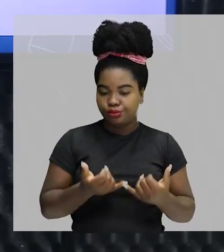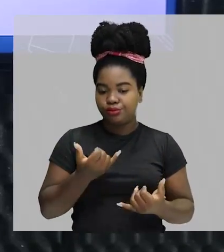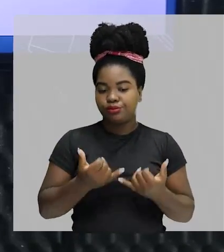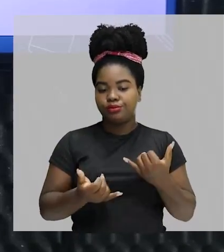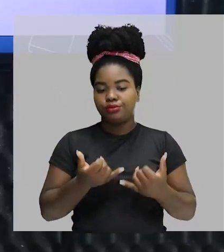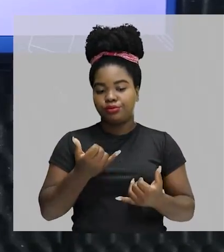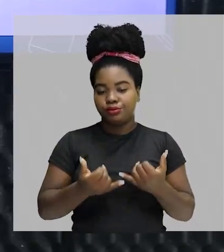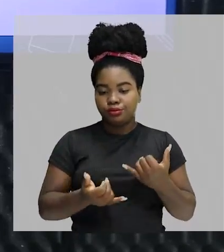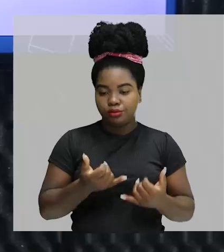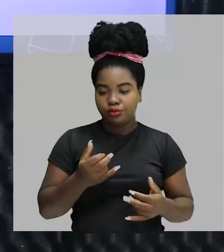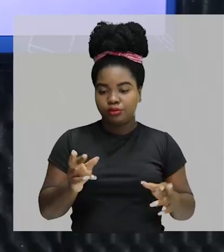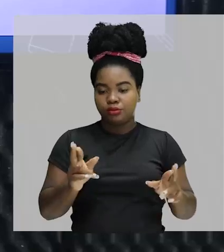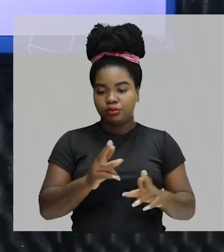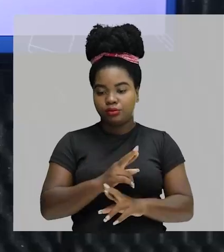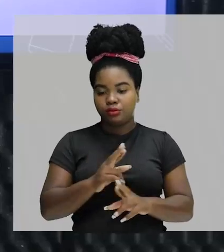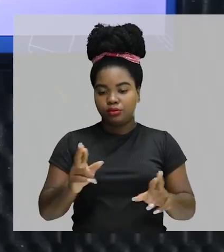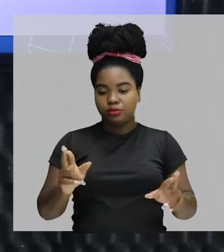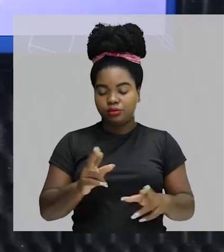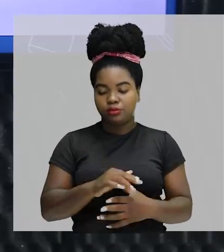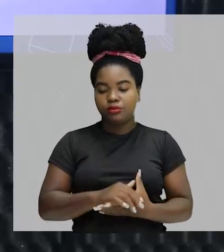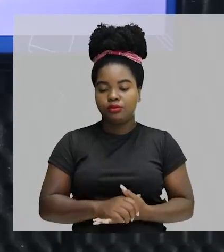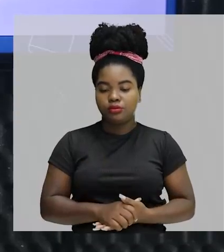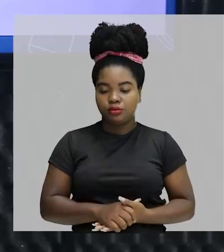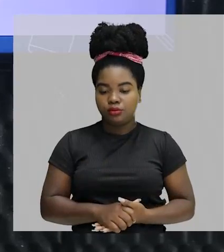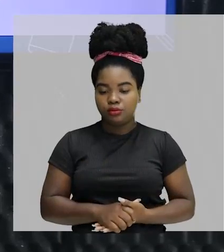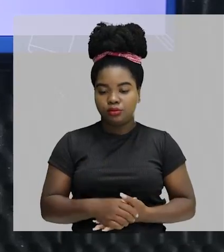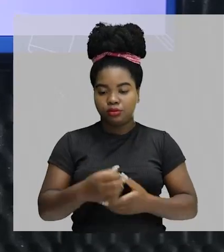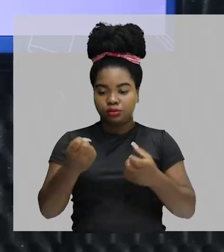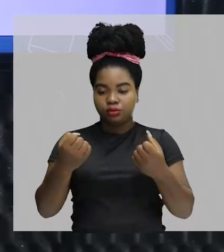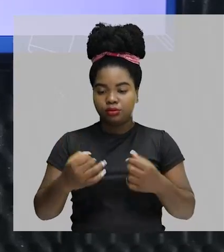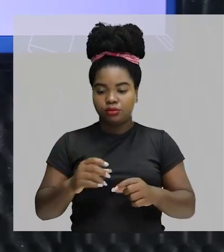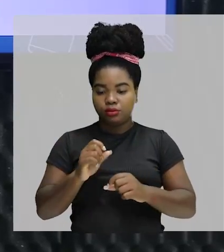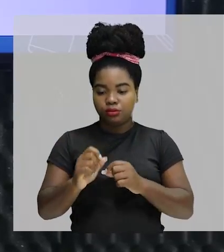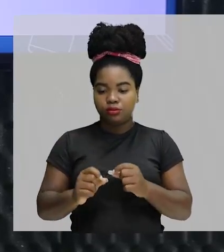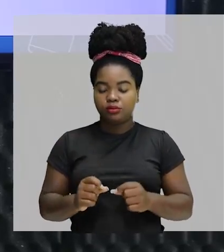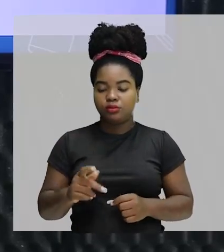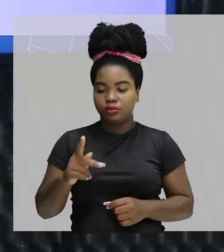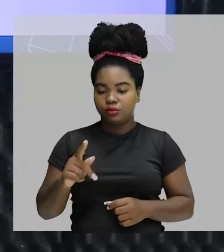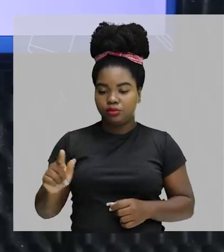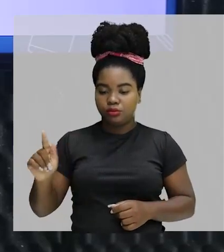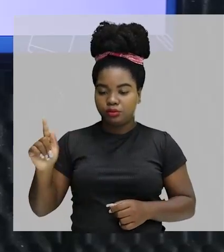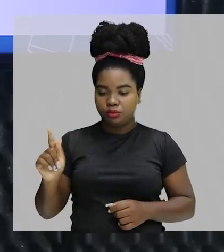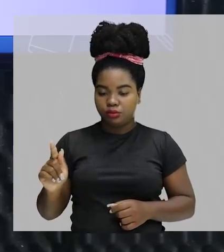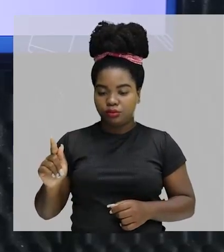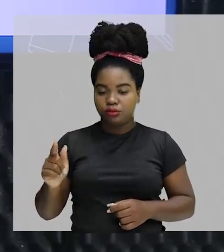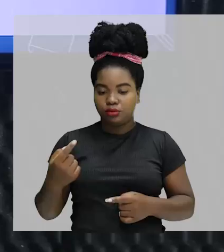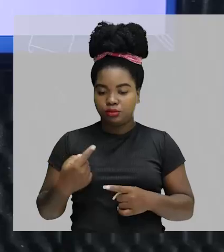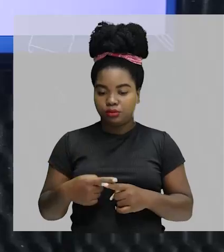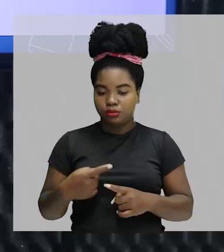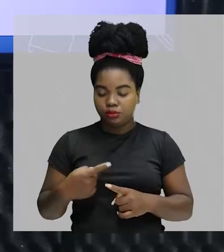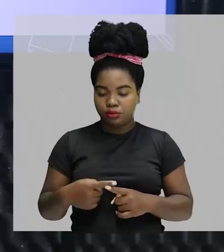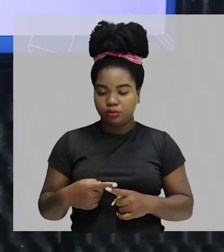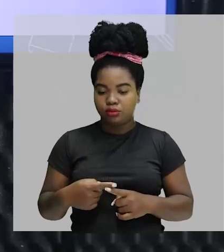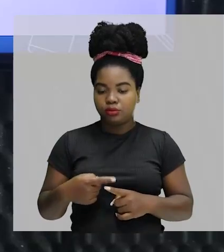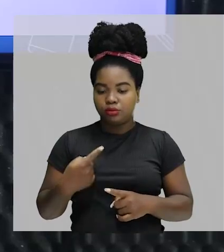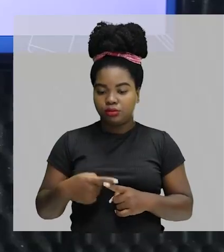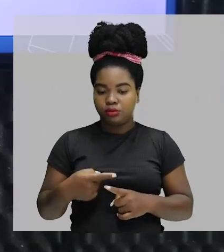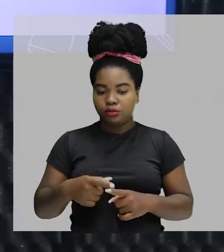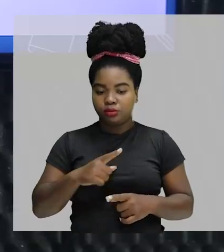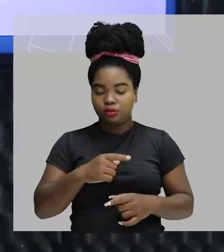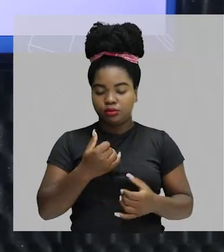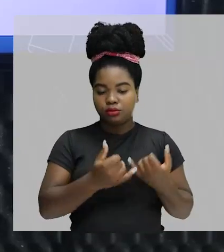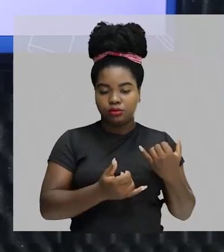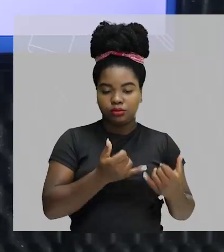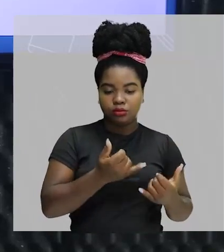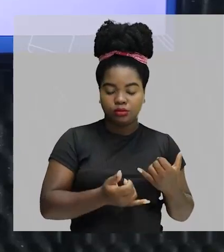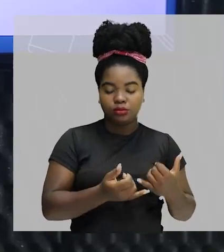tem relação com quando eu estou falando de progressão geométrica, justamente por conta dessa